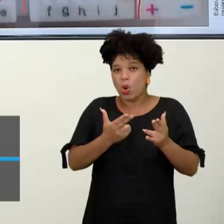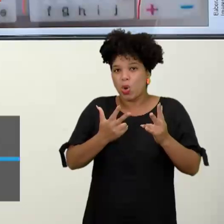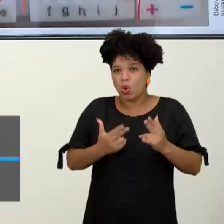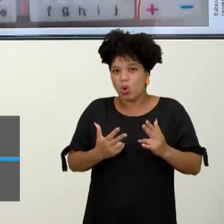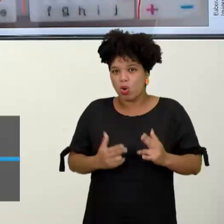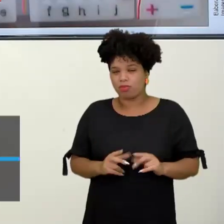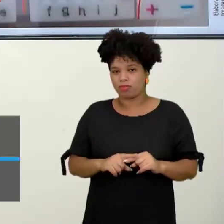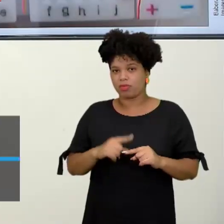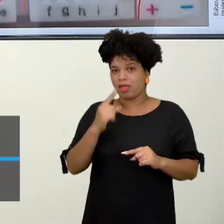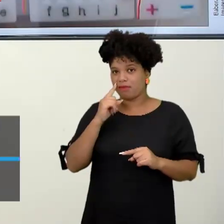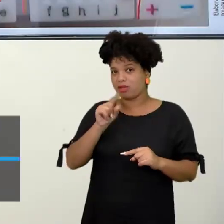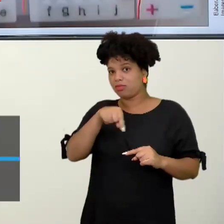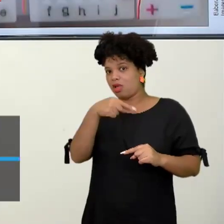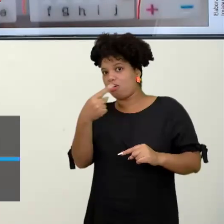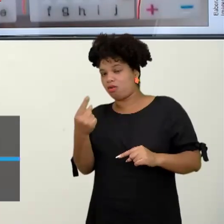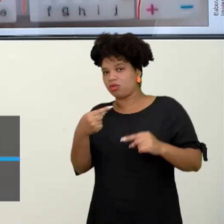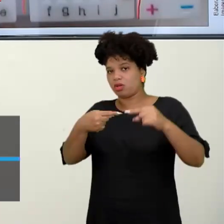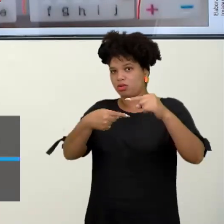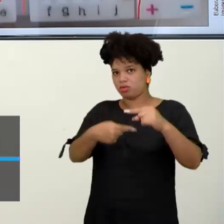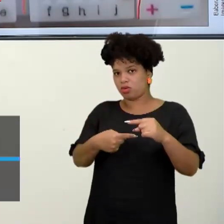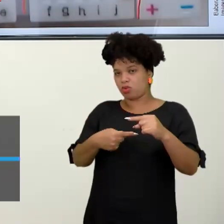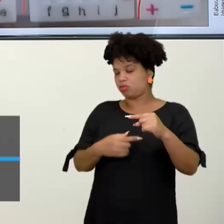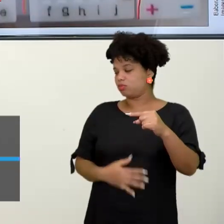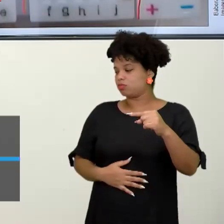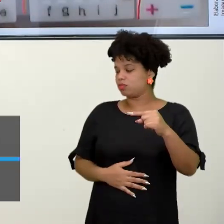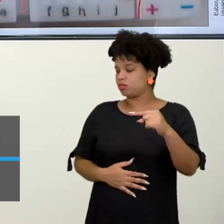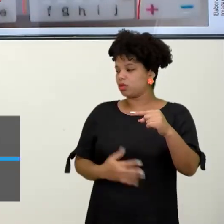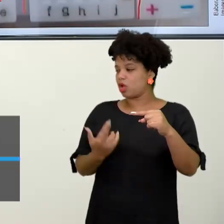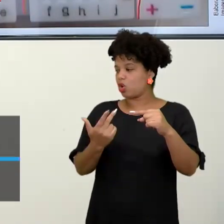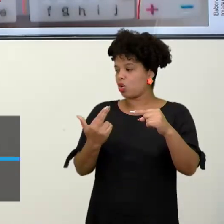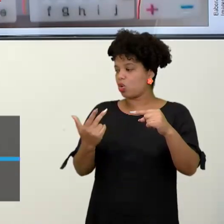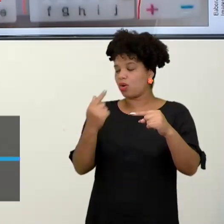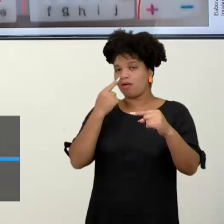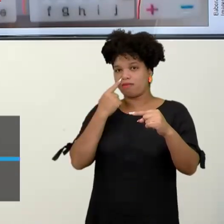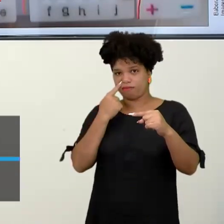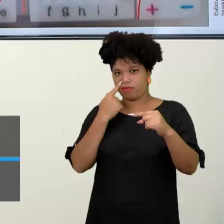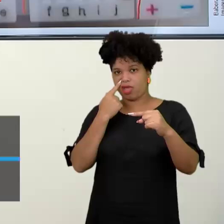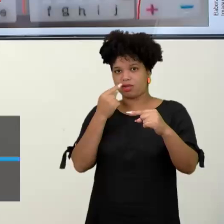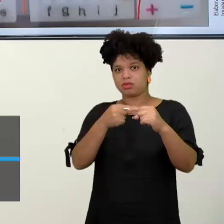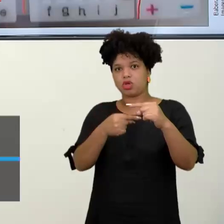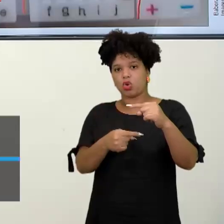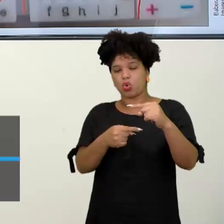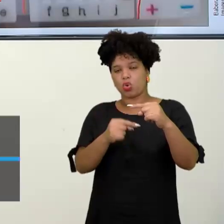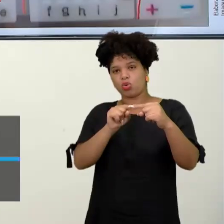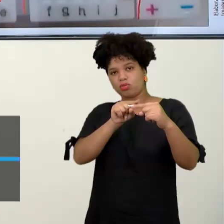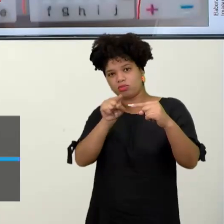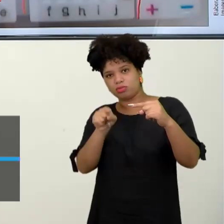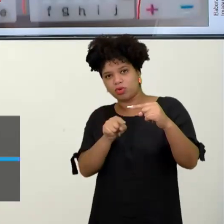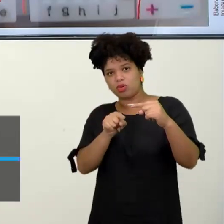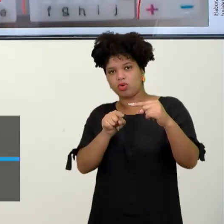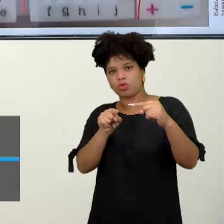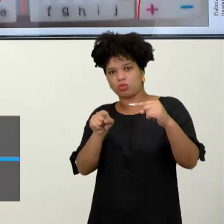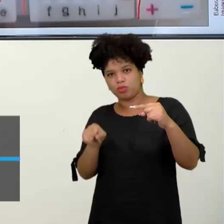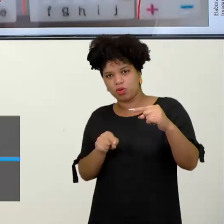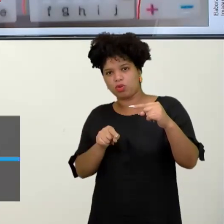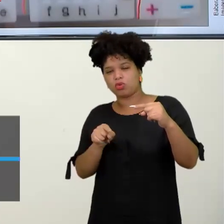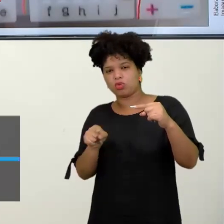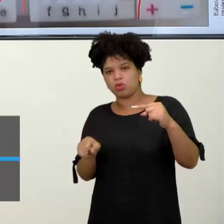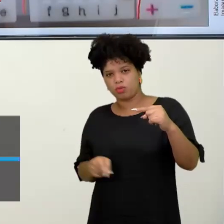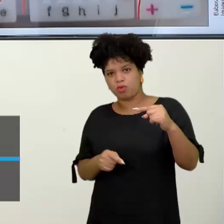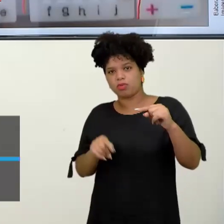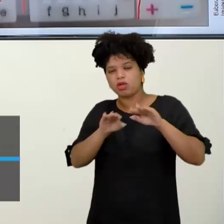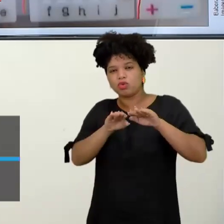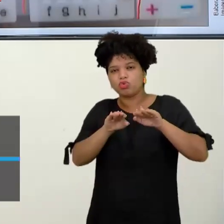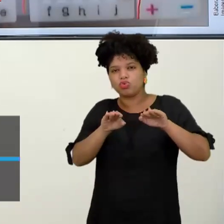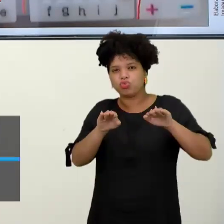Na seguinte, que é onde a gente coloca os componentes, justamente a distribuição ela é feita horizontal, de